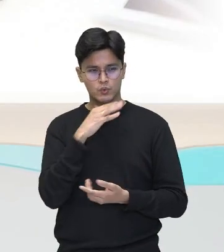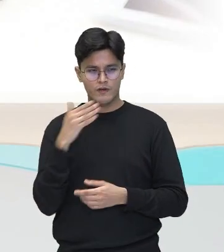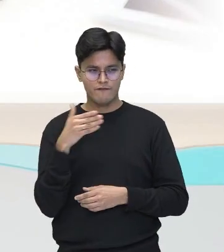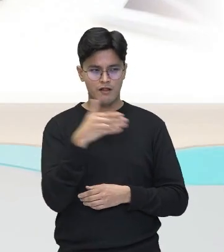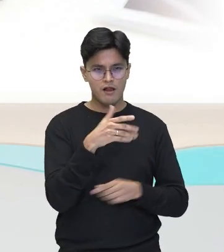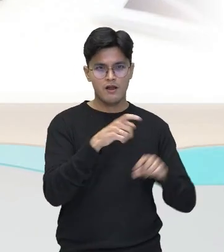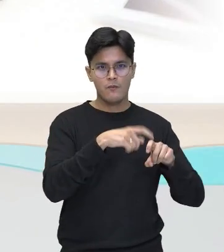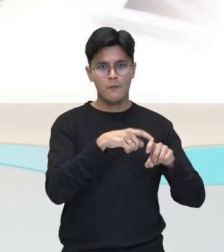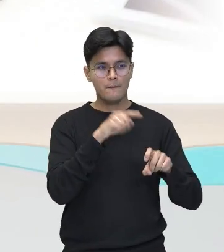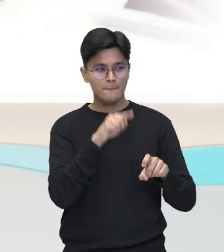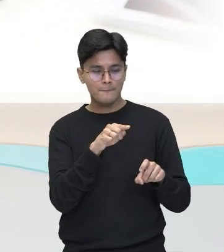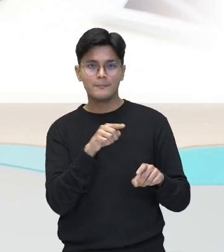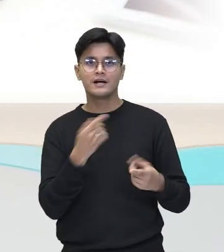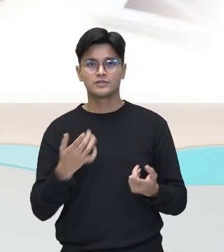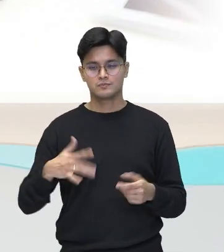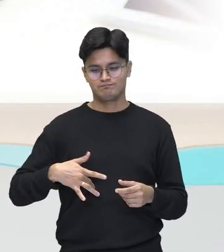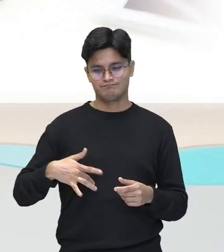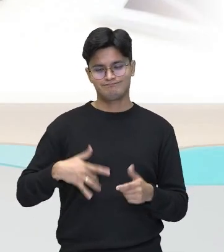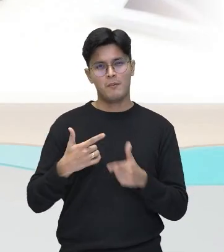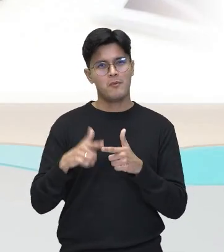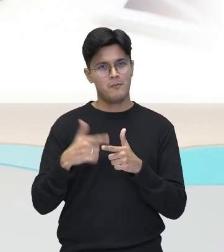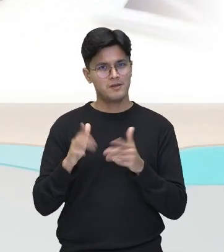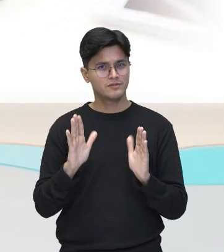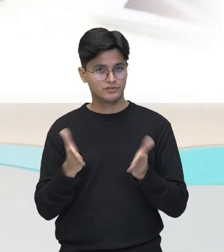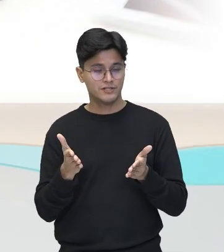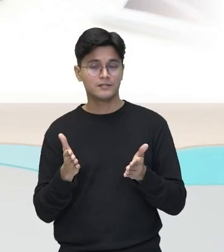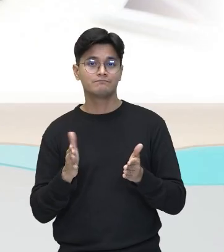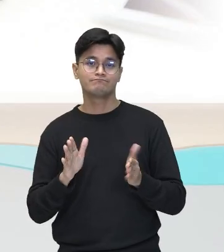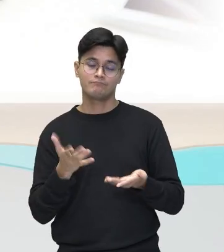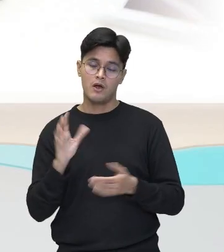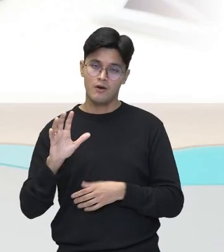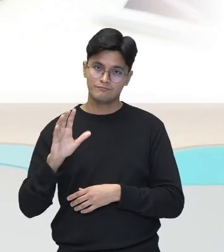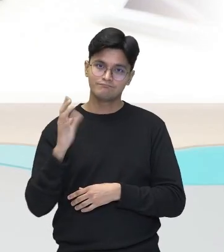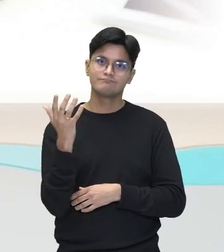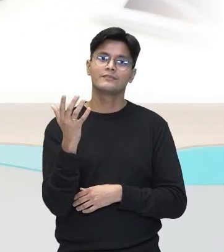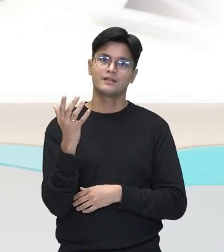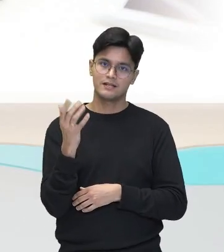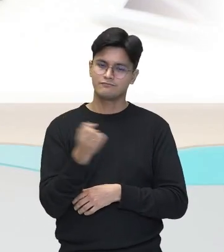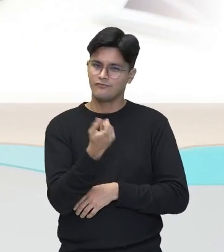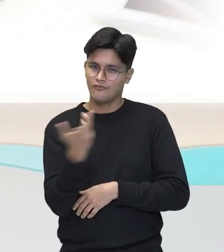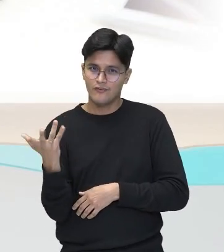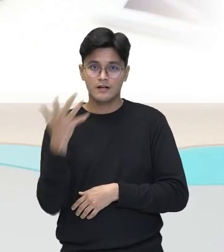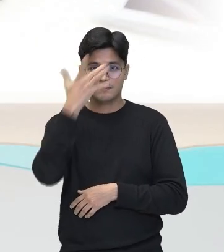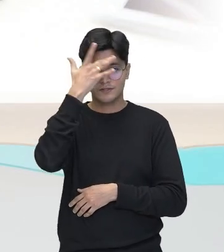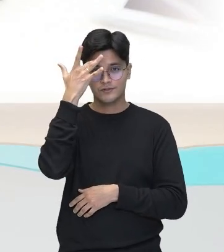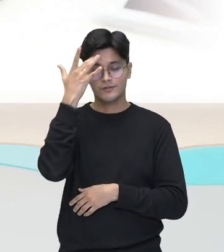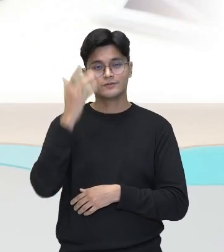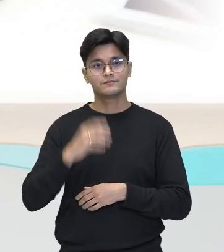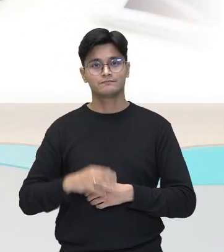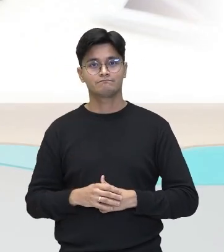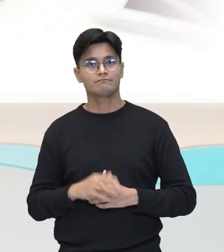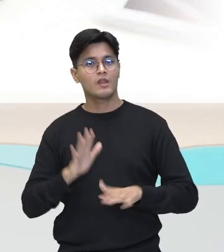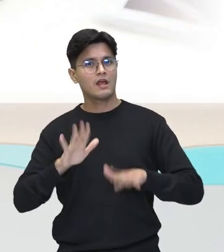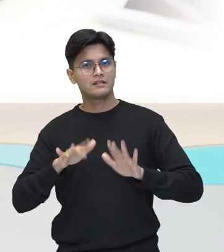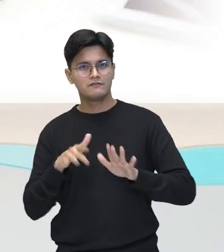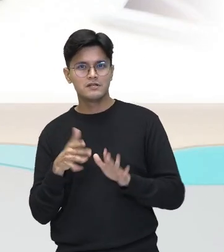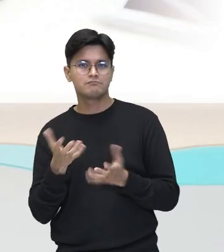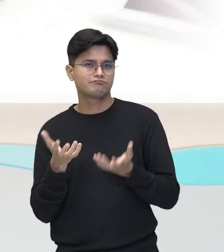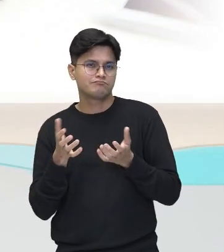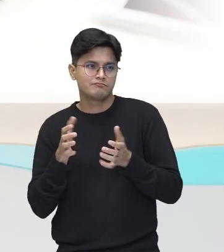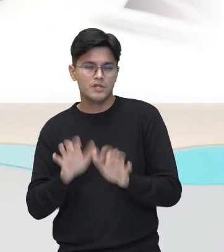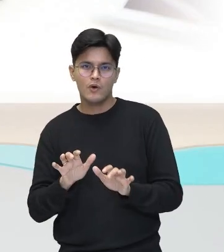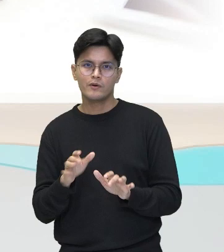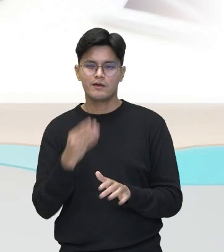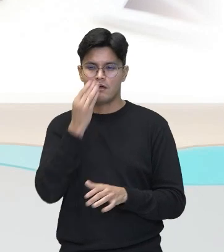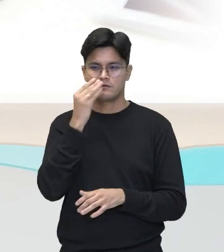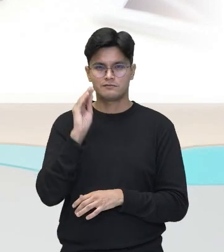um problema na parte renal, né? É o que acontece com muitas pessoas aí, né? Que às vezes não quer nem, não